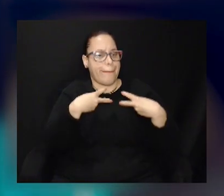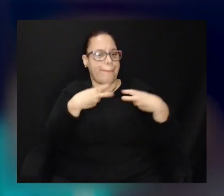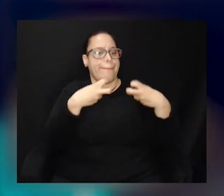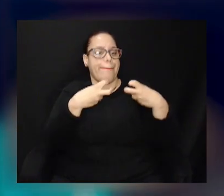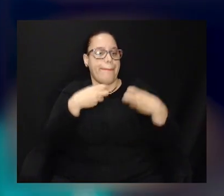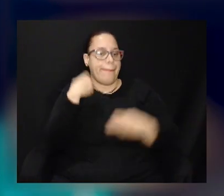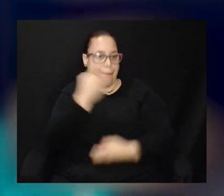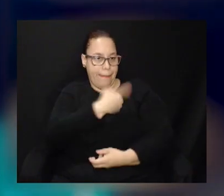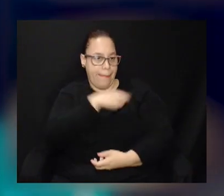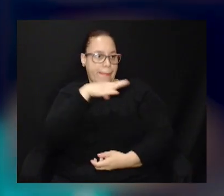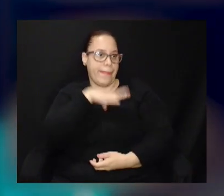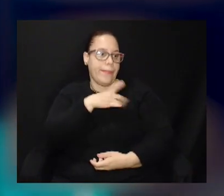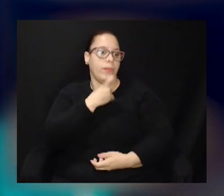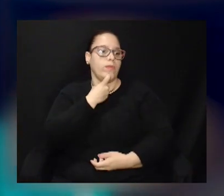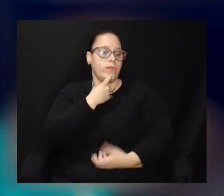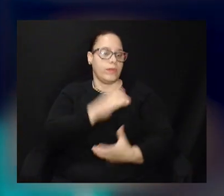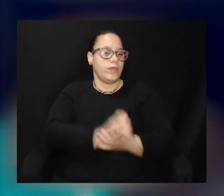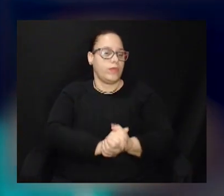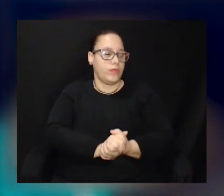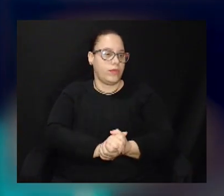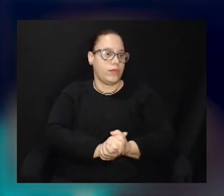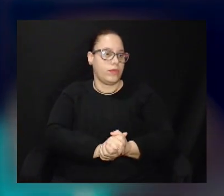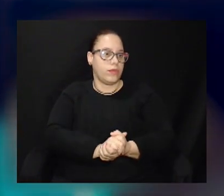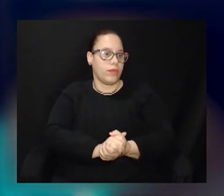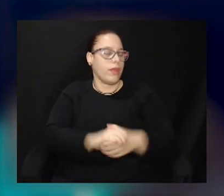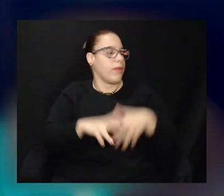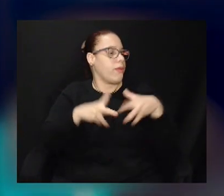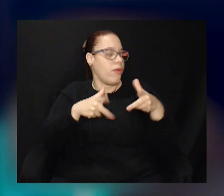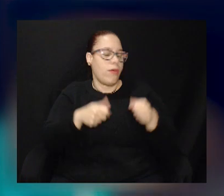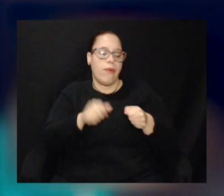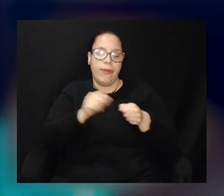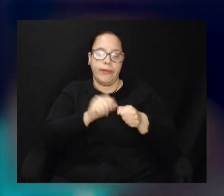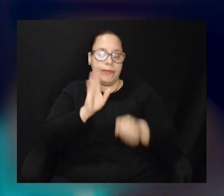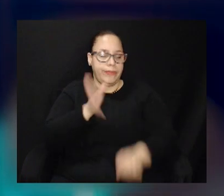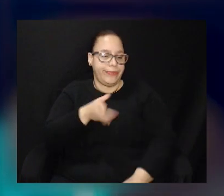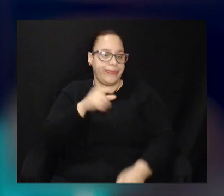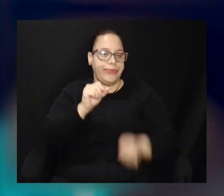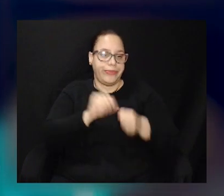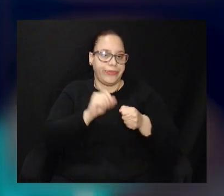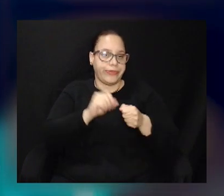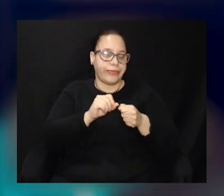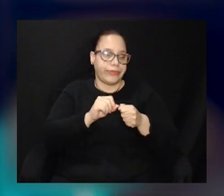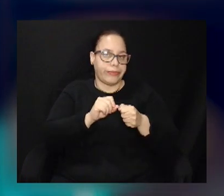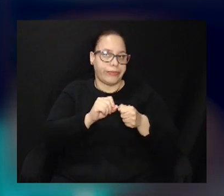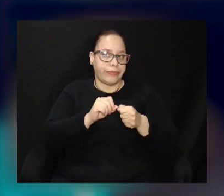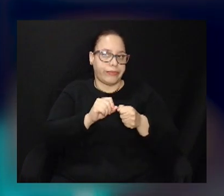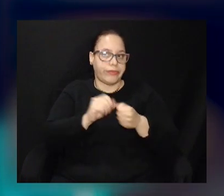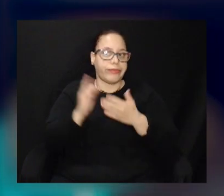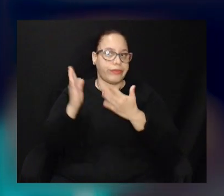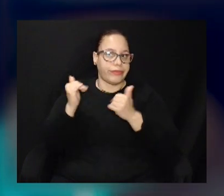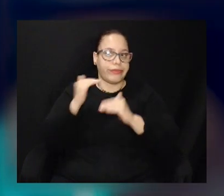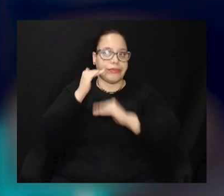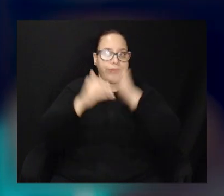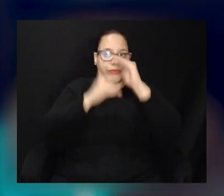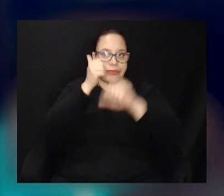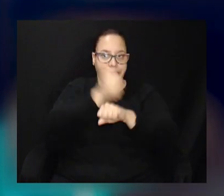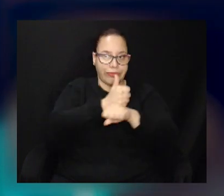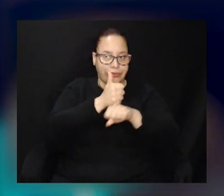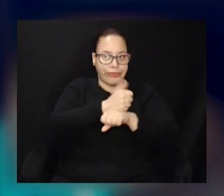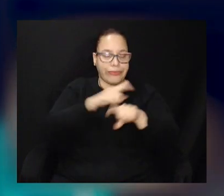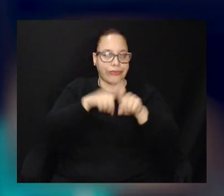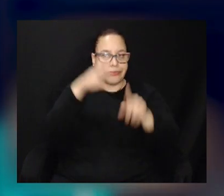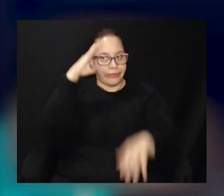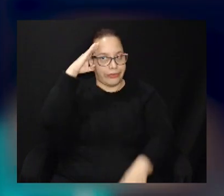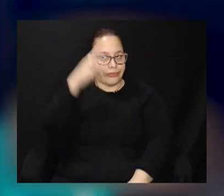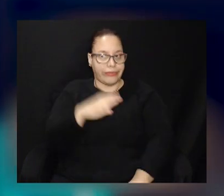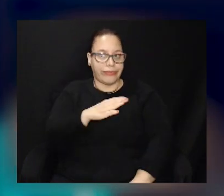da cidade de Campinas, por tudo que você já fez nessa ainda jovem carreira, mas, principalmente, que